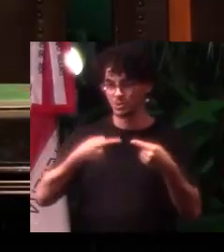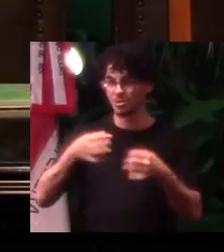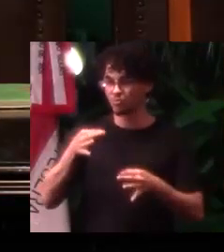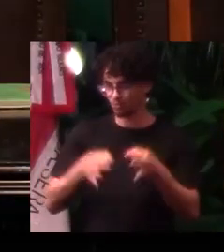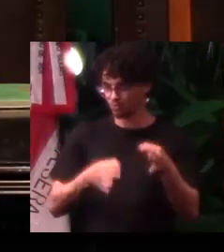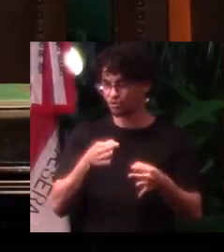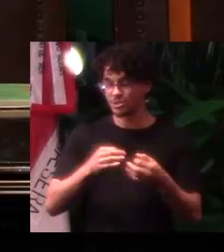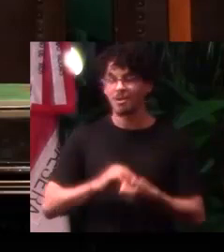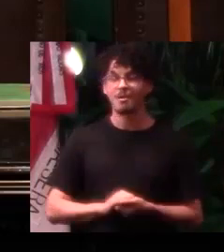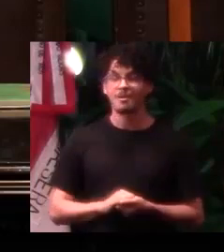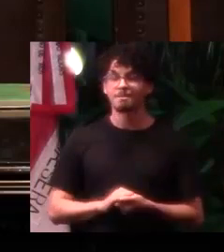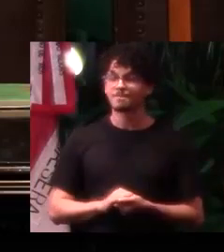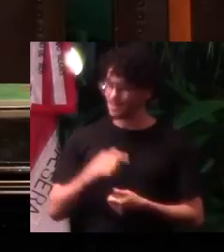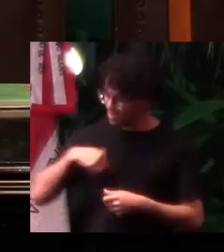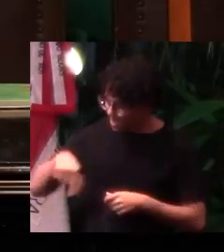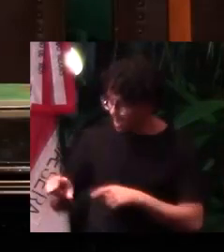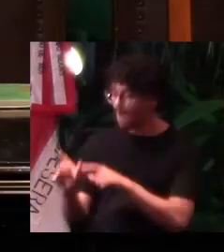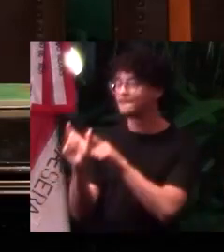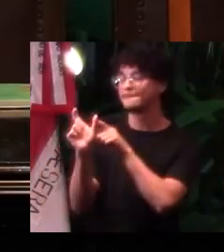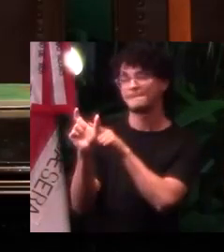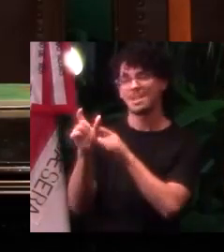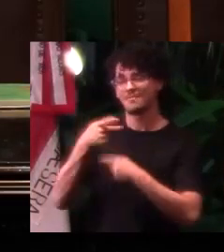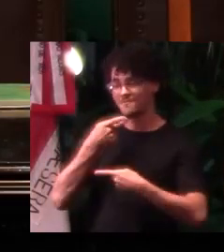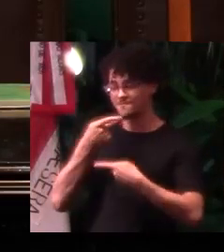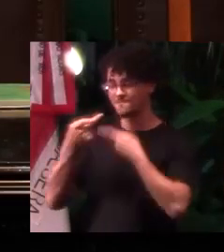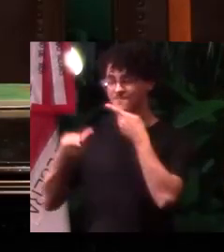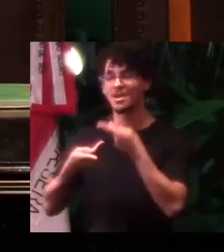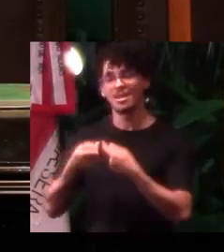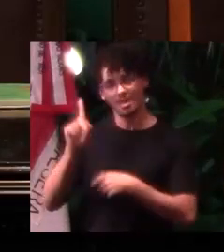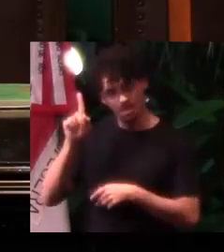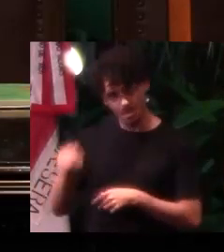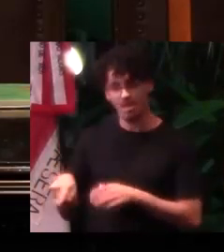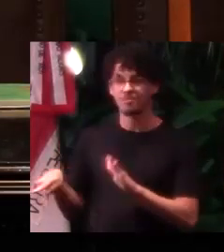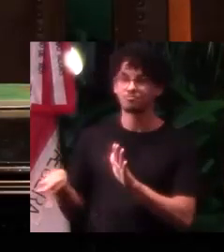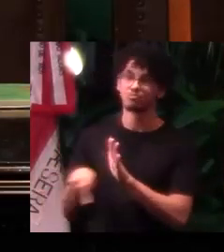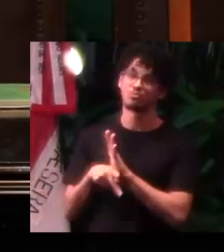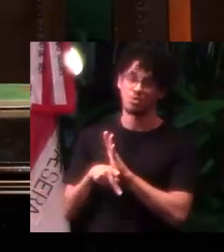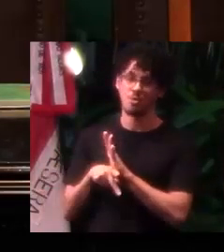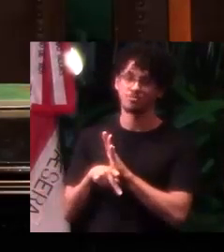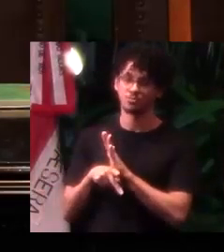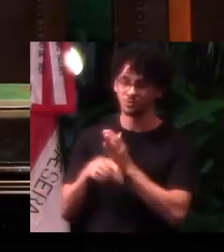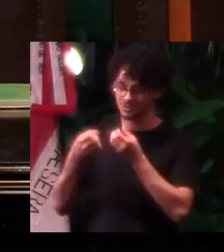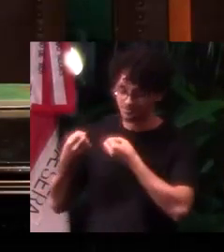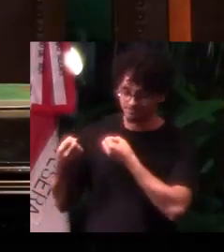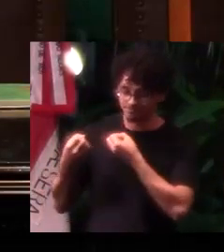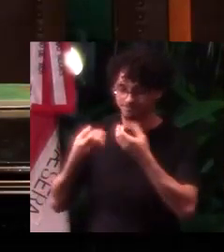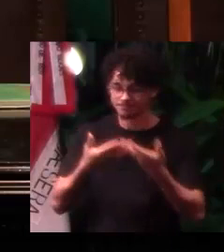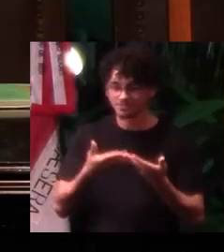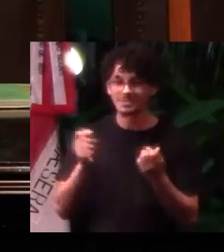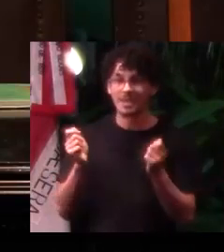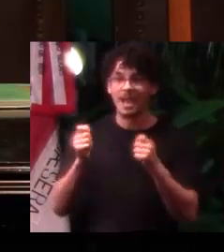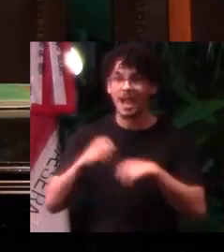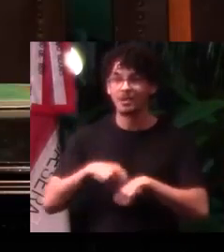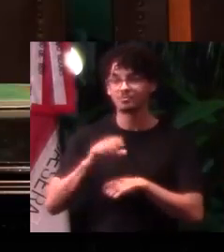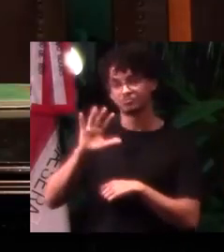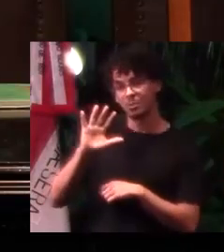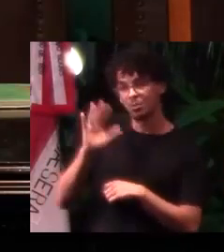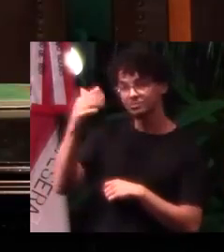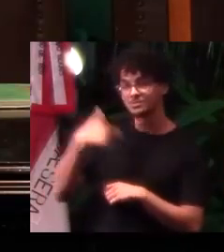será ainda o veículo, e certamente será o veículo no qual o direito é exercido e no qual o direito